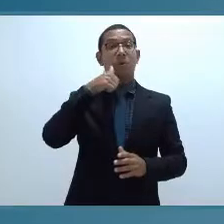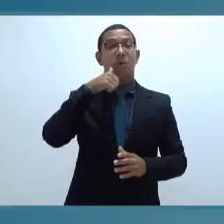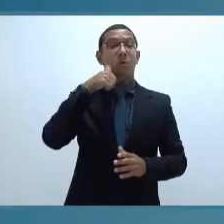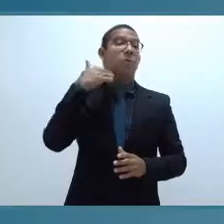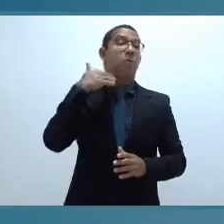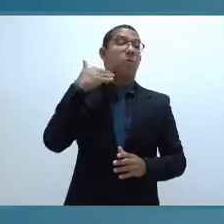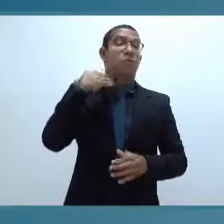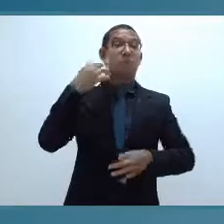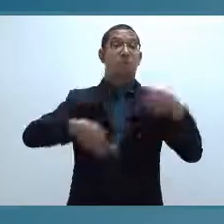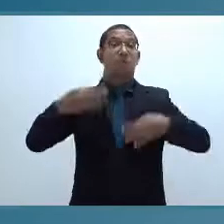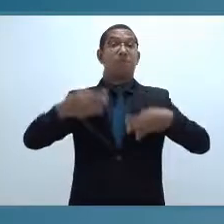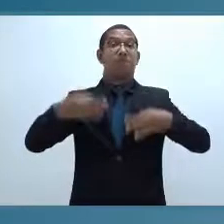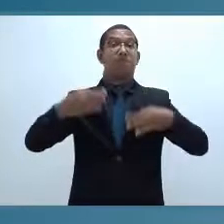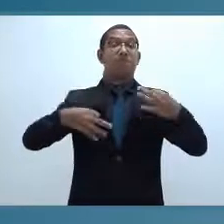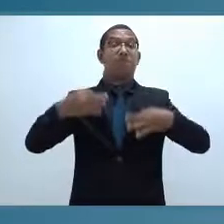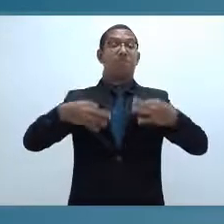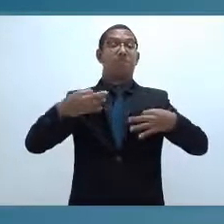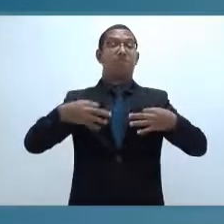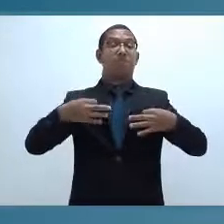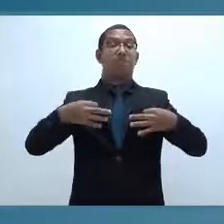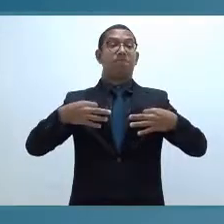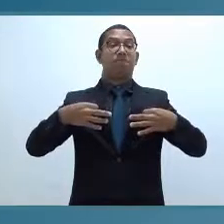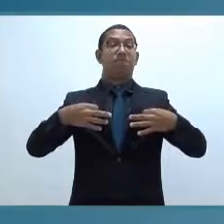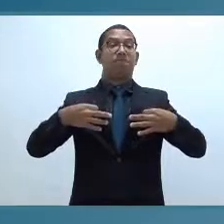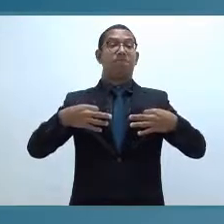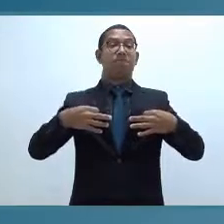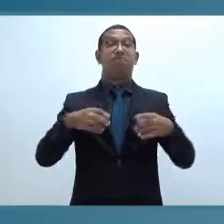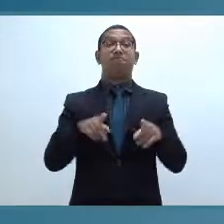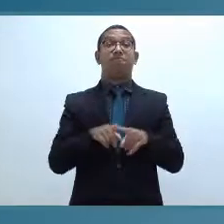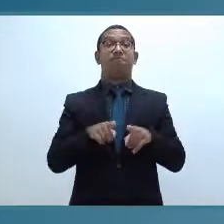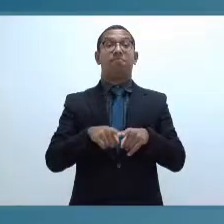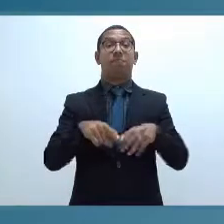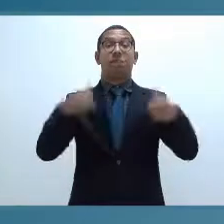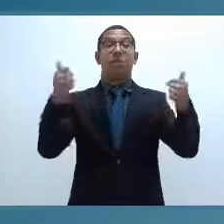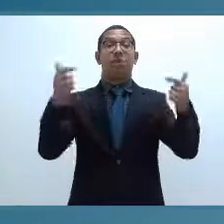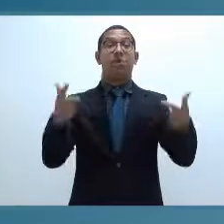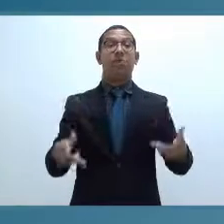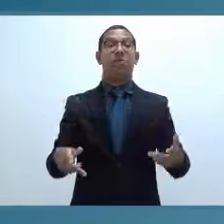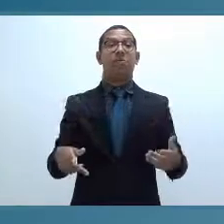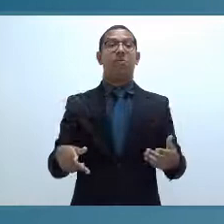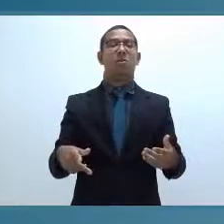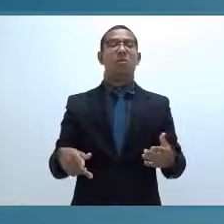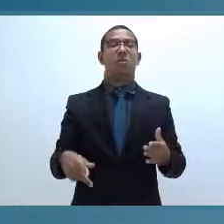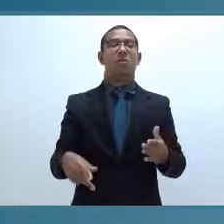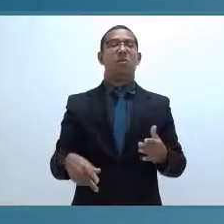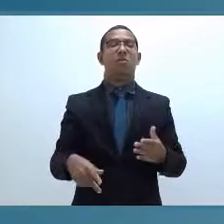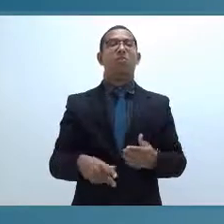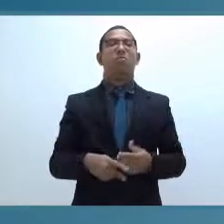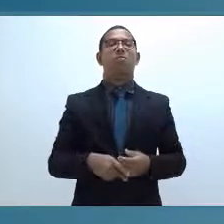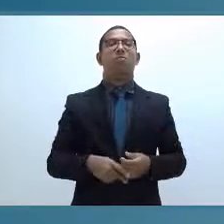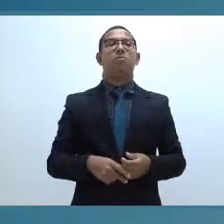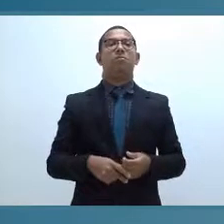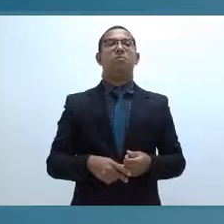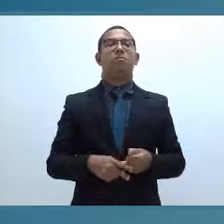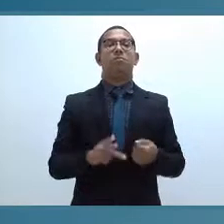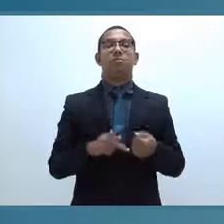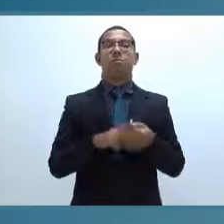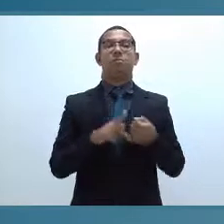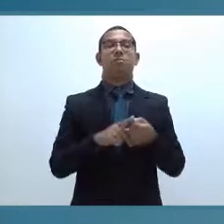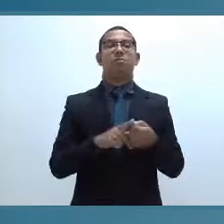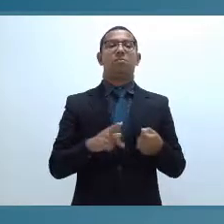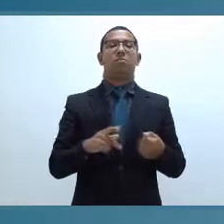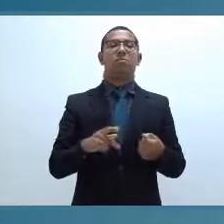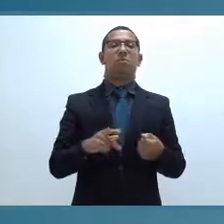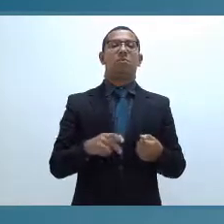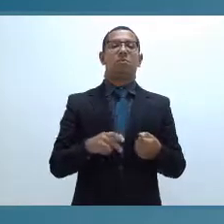E aqui eu invoco, inclusive, o parágrafo único, última parte do